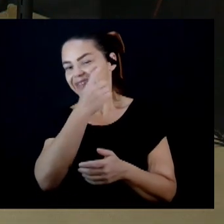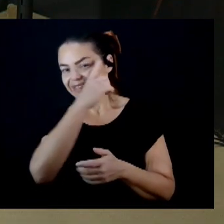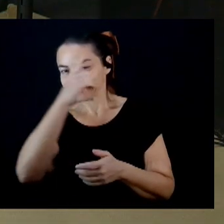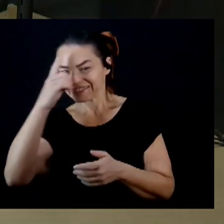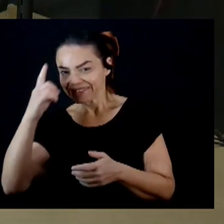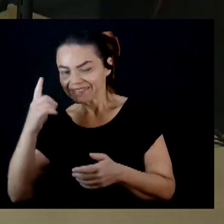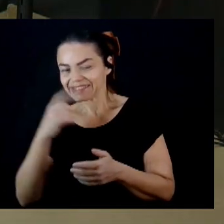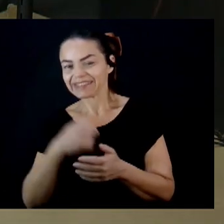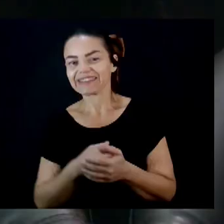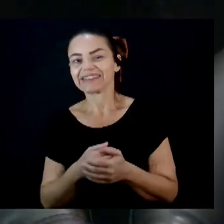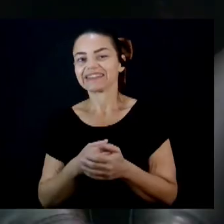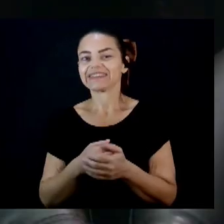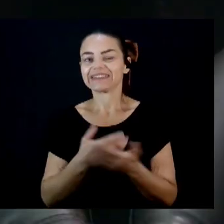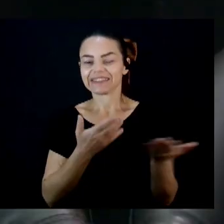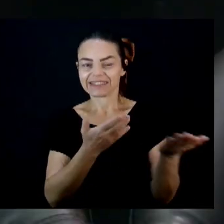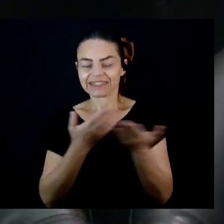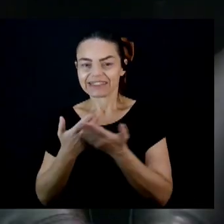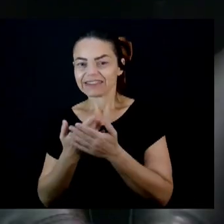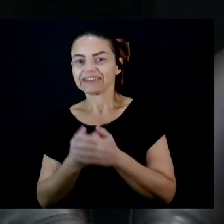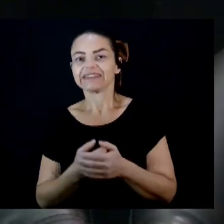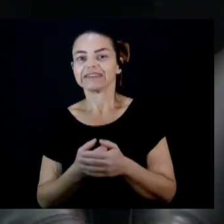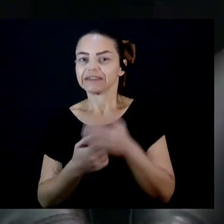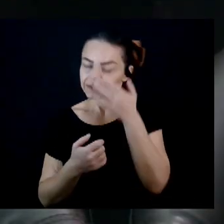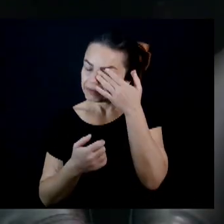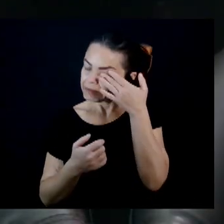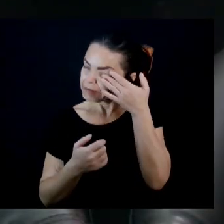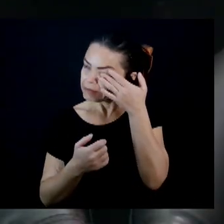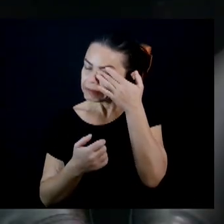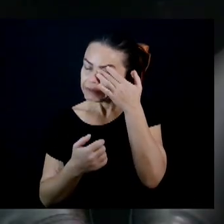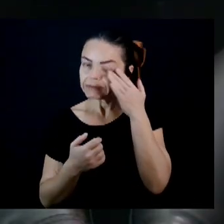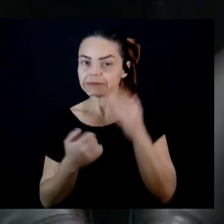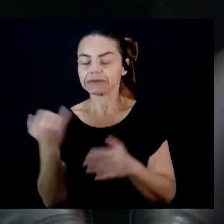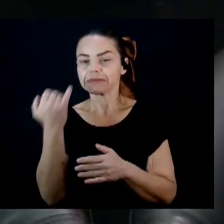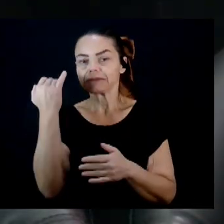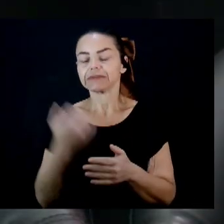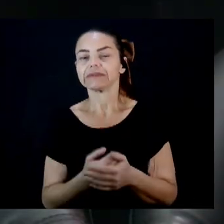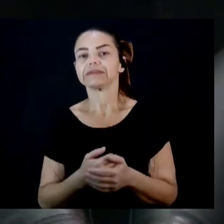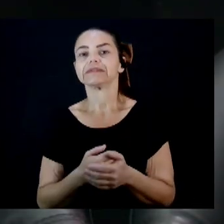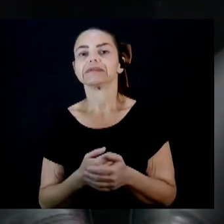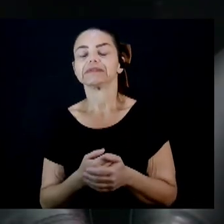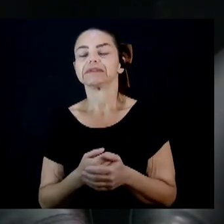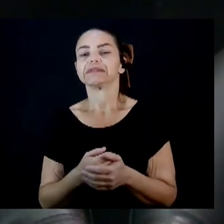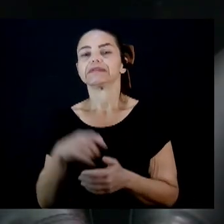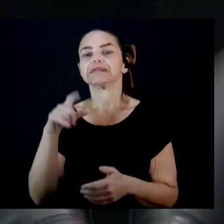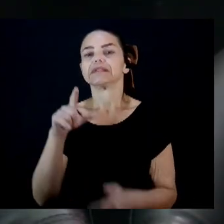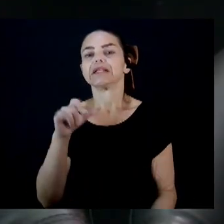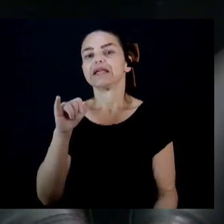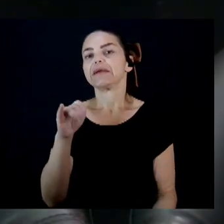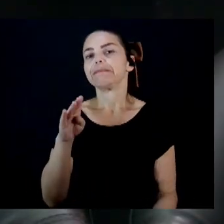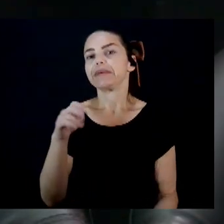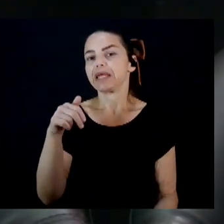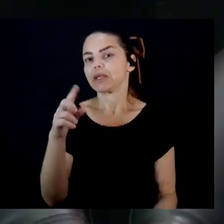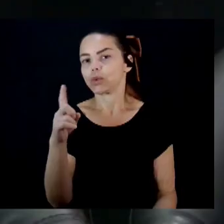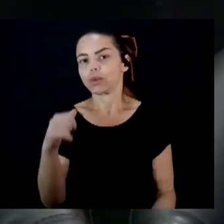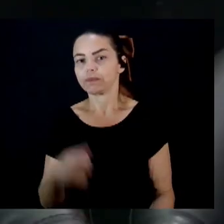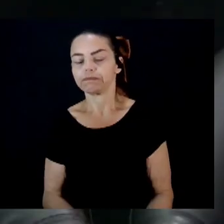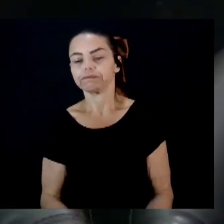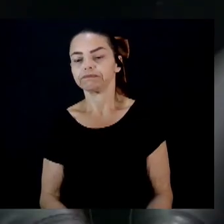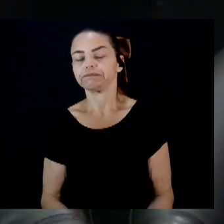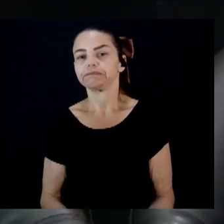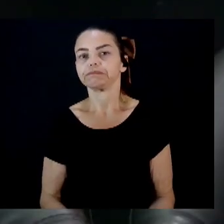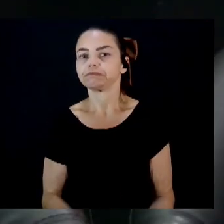pelo convite. É importante a gente falar que quando a gente fala de libido, a gente não está falando de uma questão